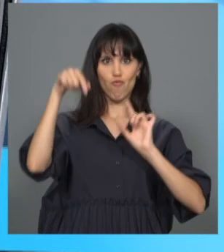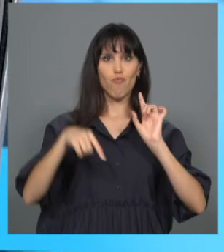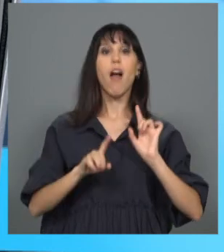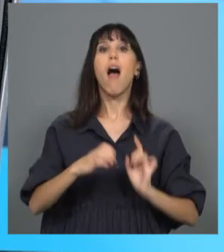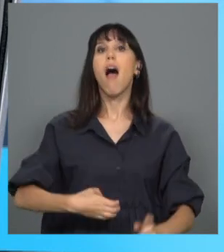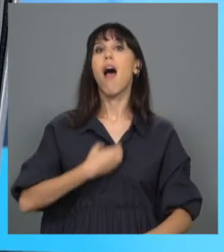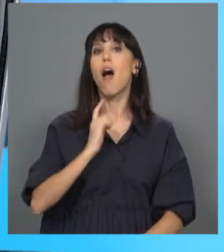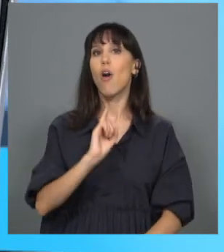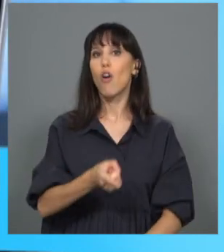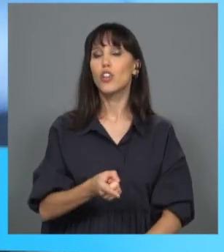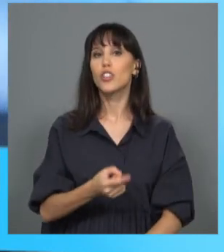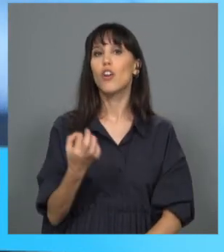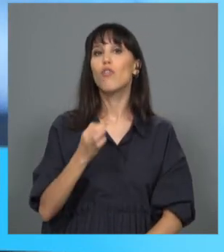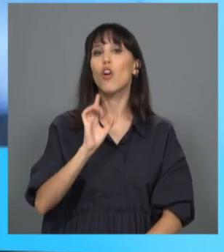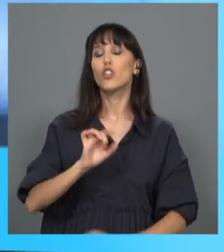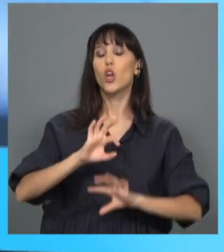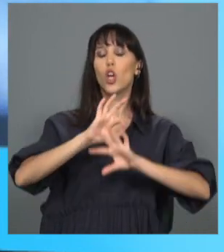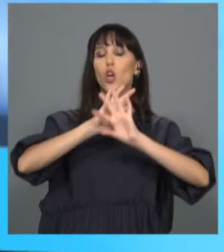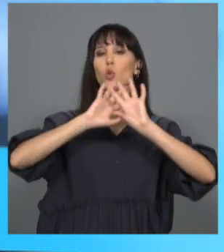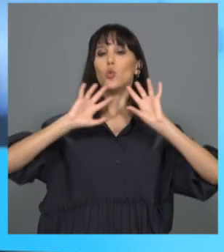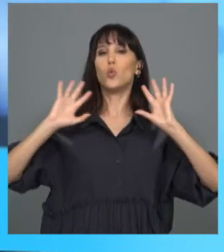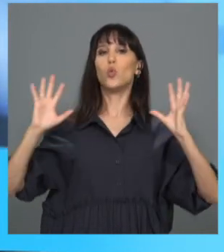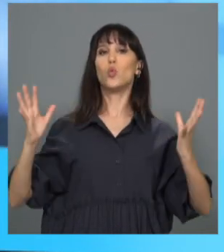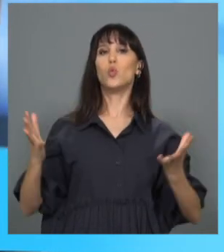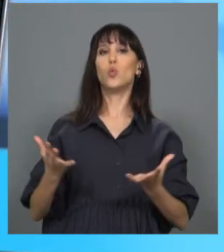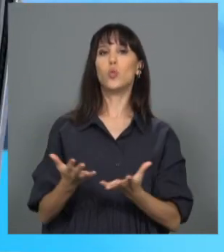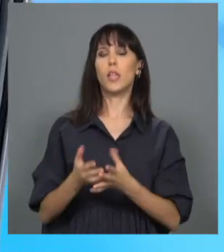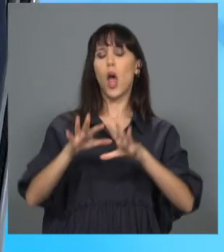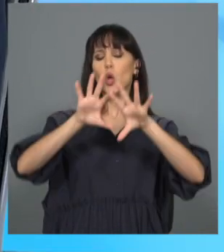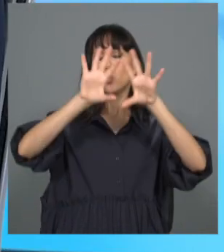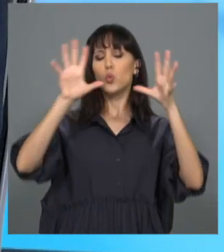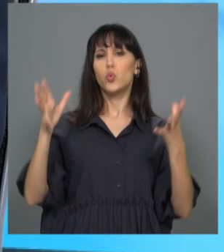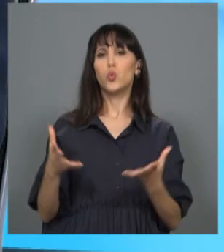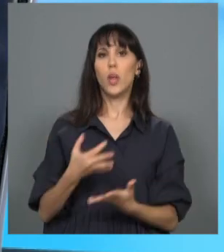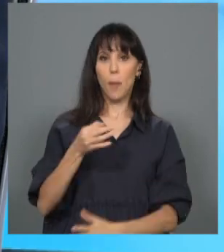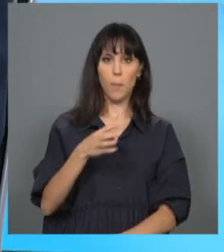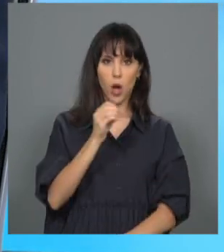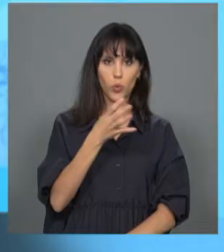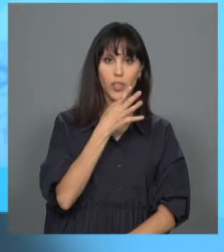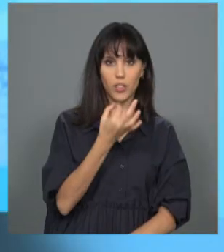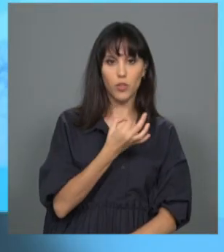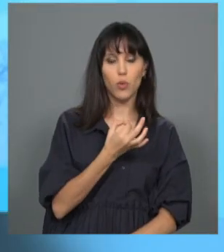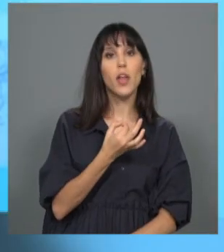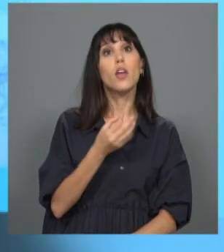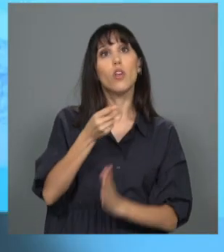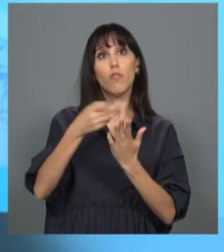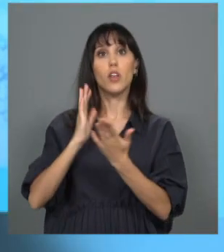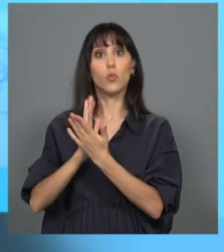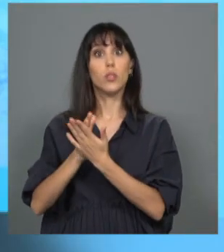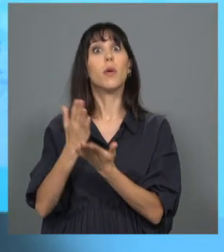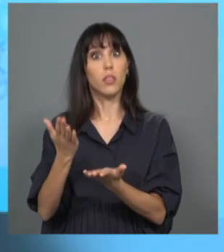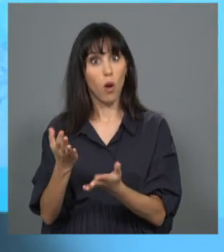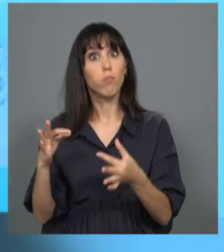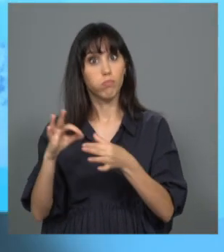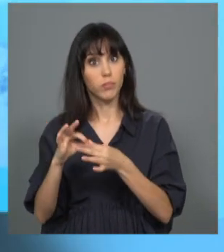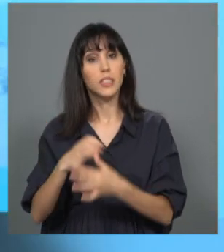de totalidade, símbolo de universalidade, como Paulo tem dito. E o que diz então depois a última afirmação? Isto quer dizer então